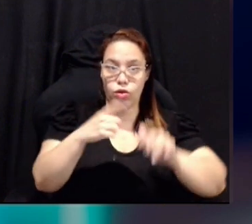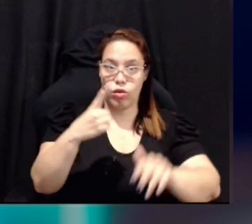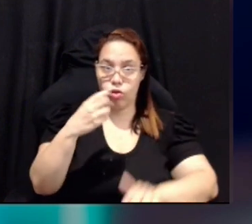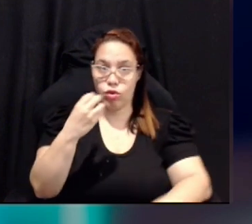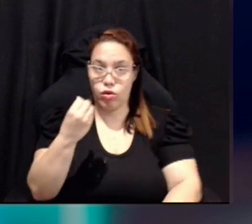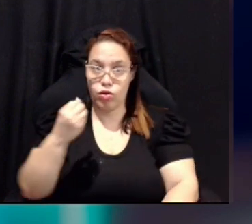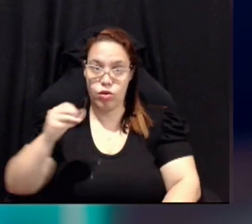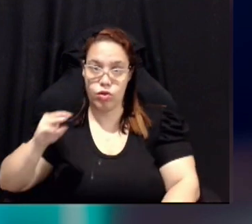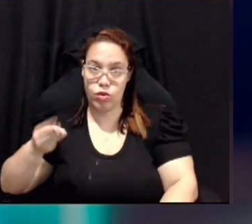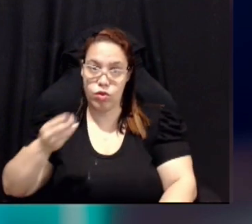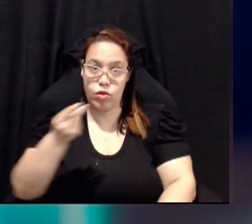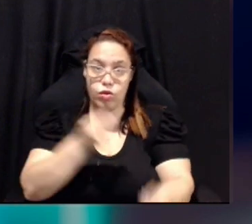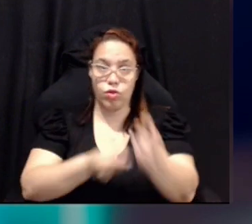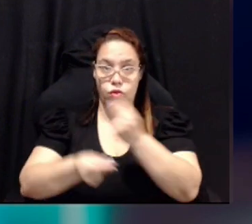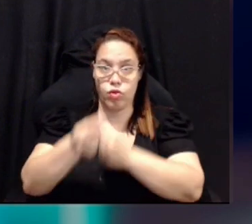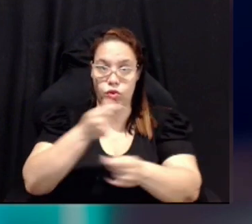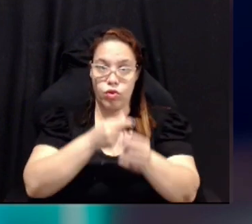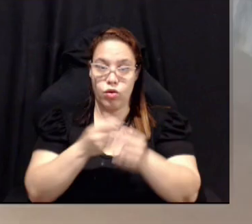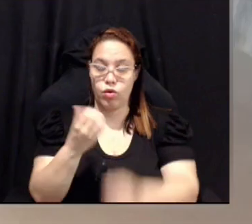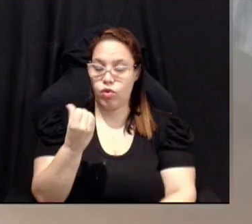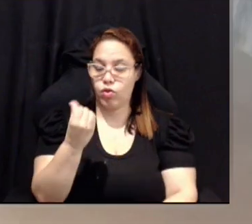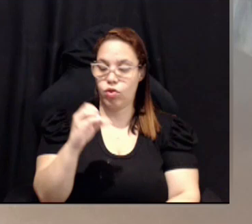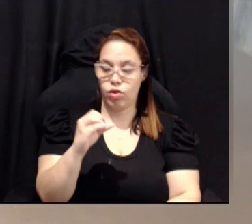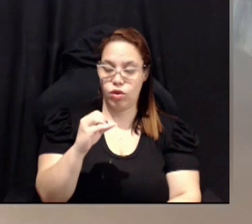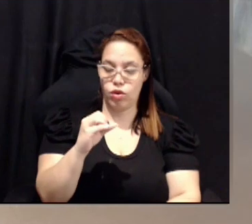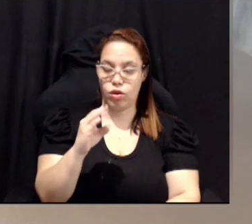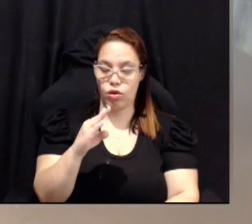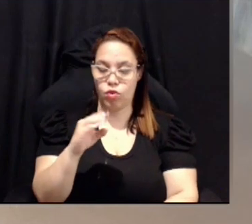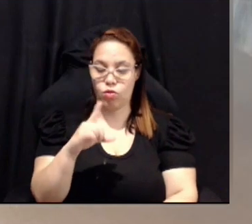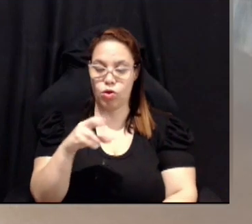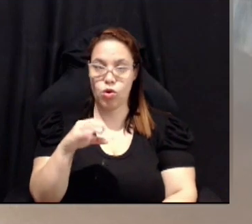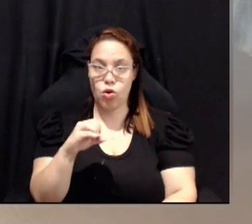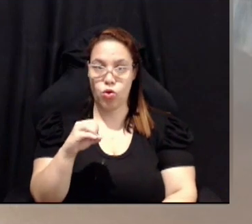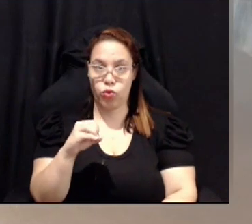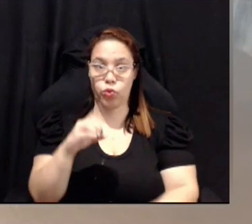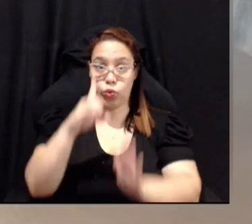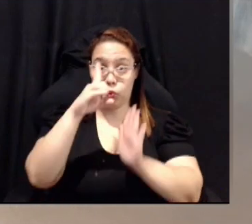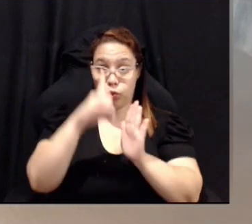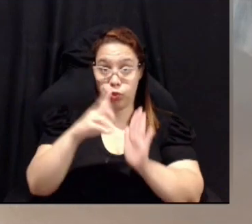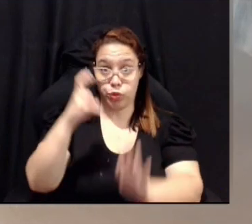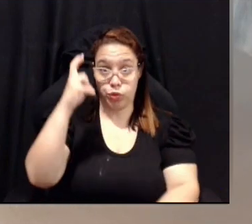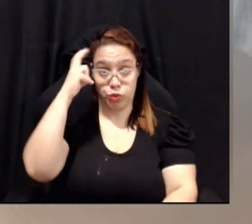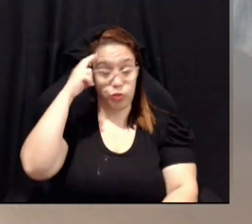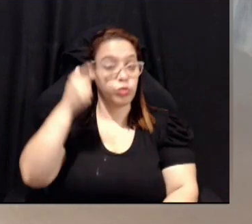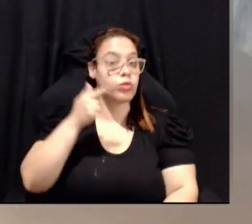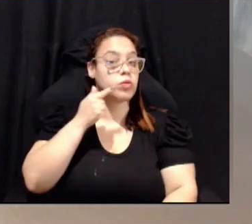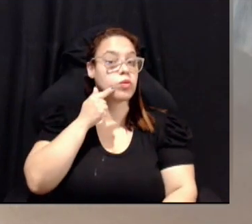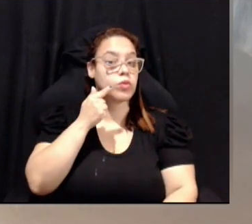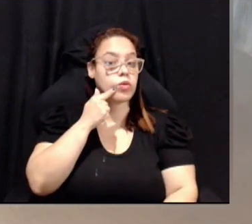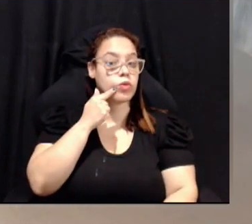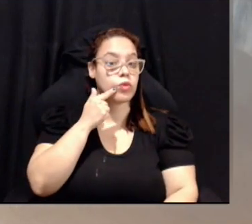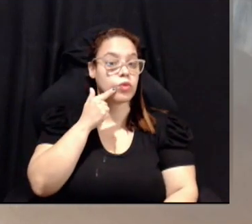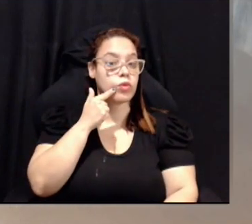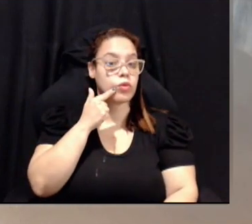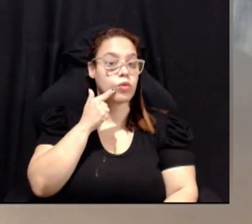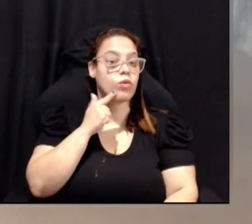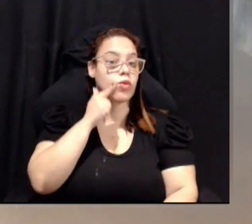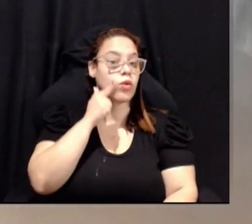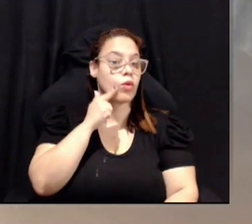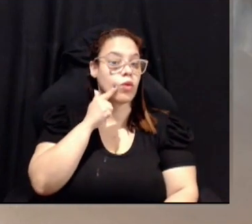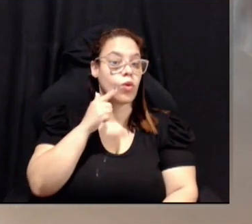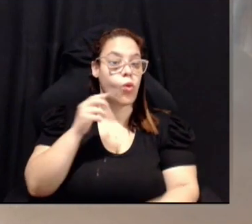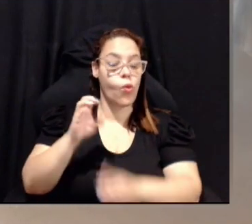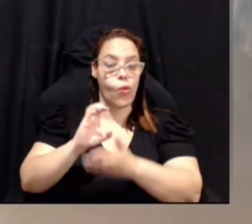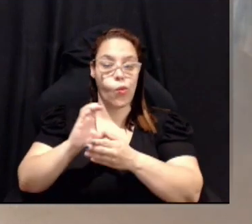reais entre os 60 blocos participantes. O diretor de Cultura, Gabriel Rapace, e a coordenadora de produção cultural